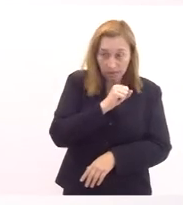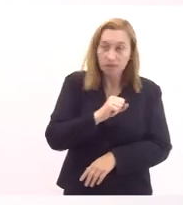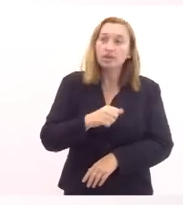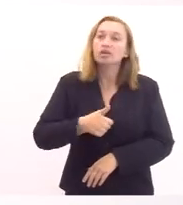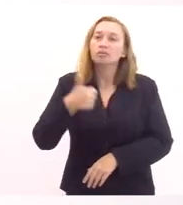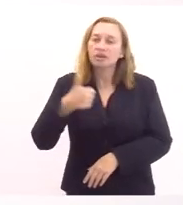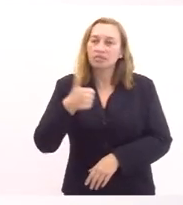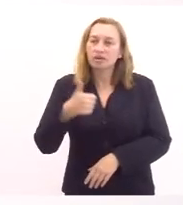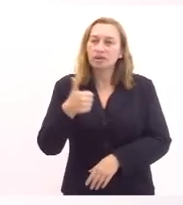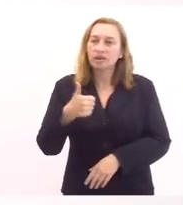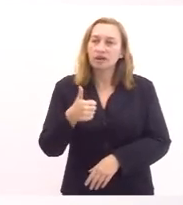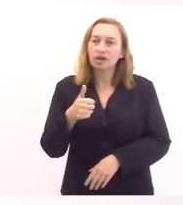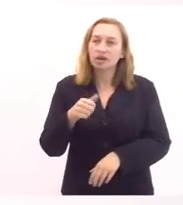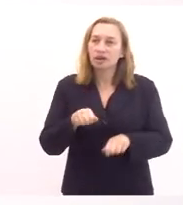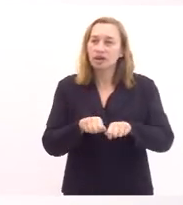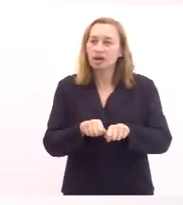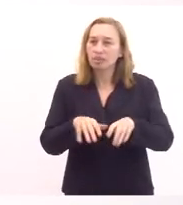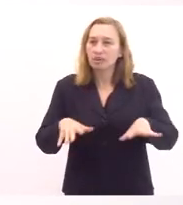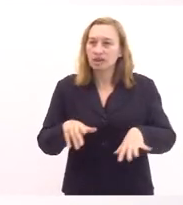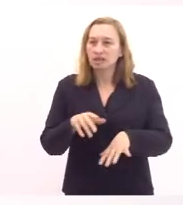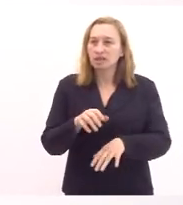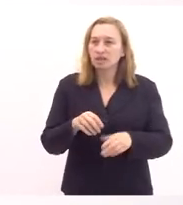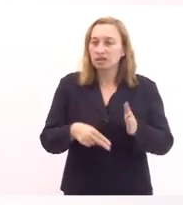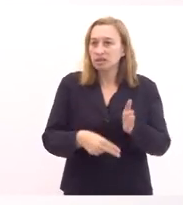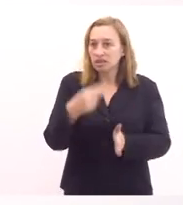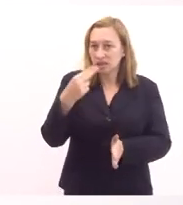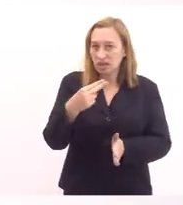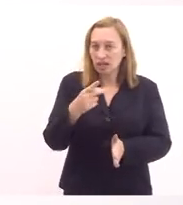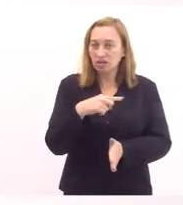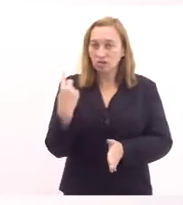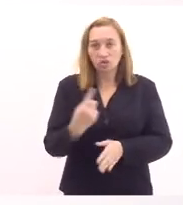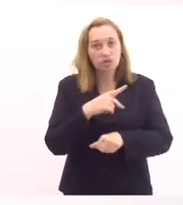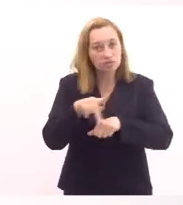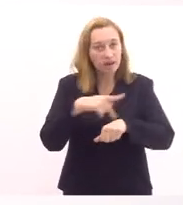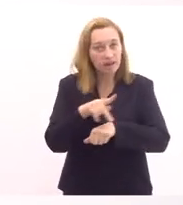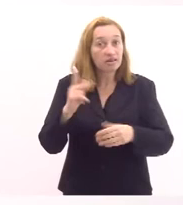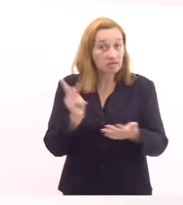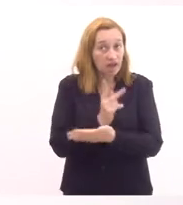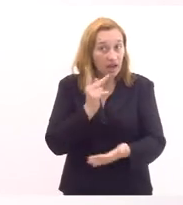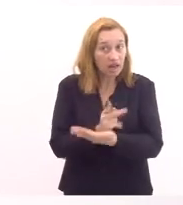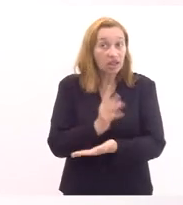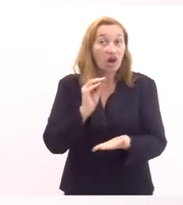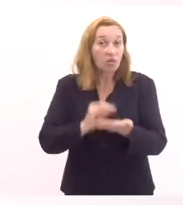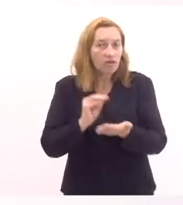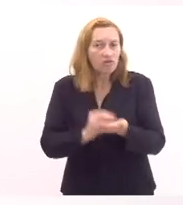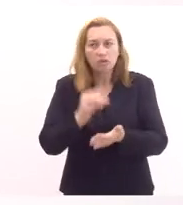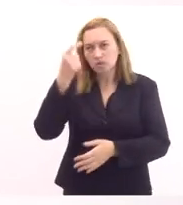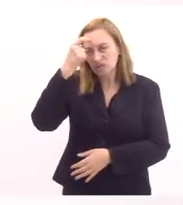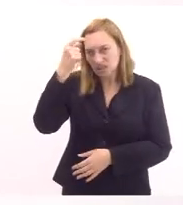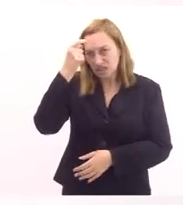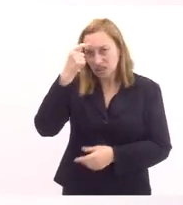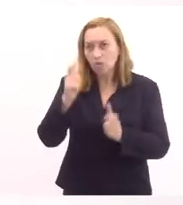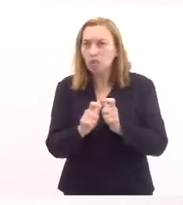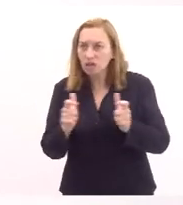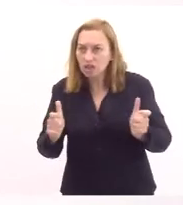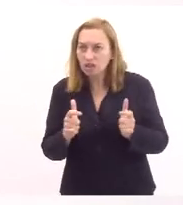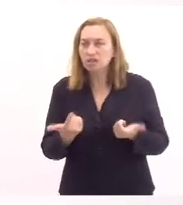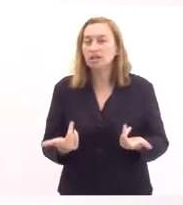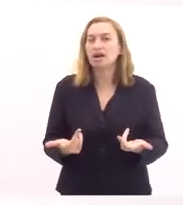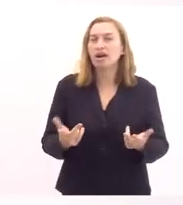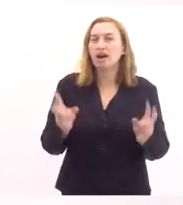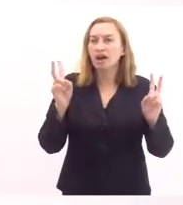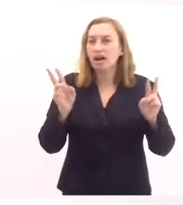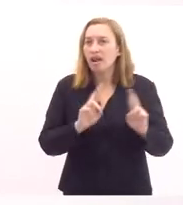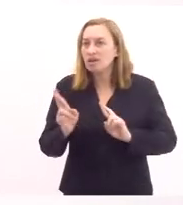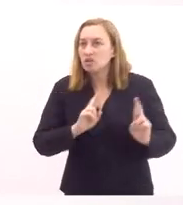primeiro delas é a epidemia de cesáreas desnecessárias o nosso país né a gente tem uma falta de conscientização muito grande a respeito